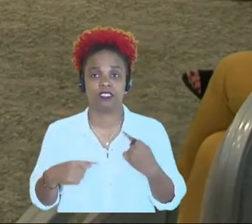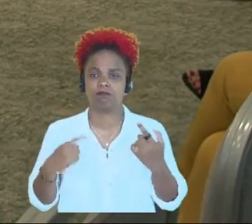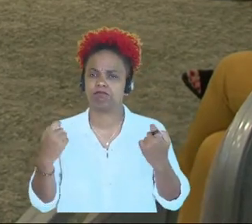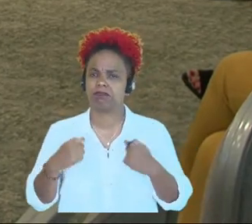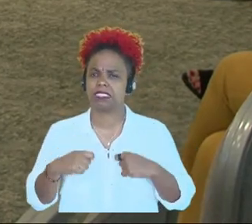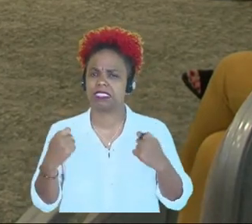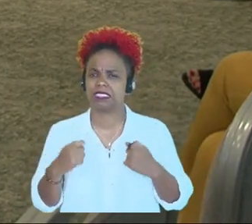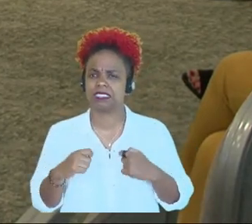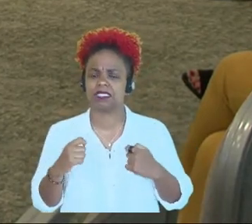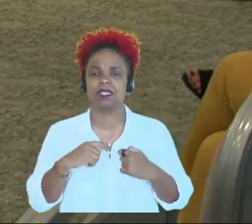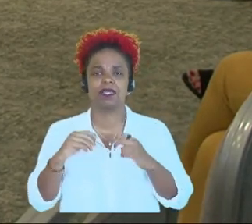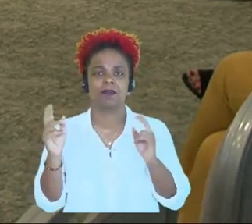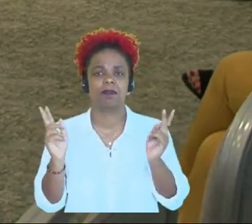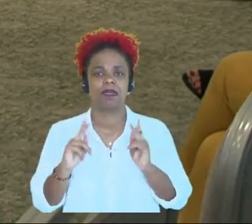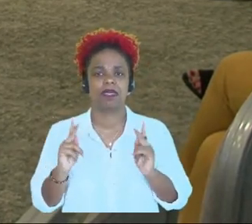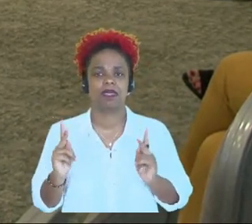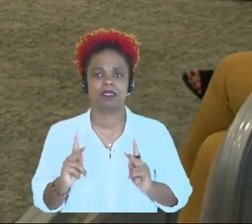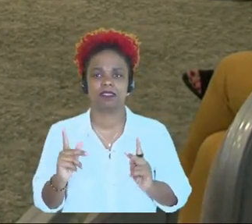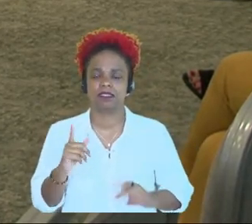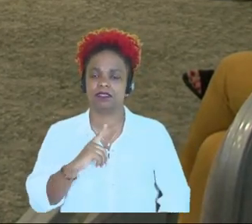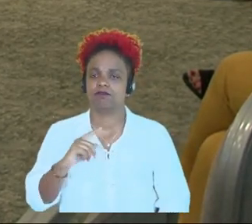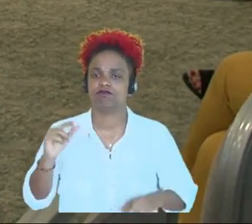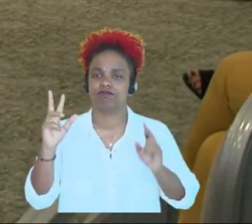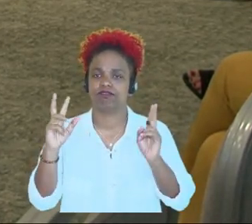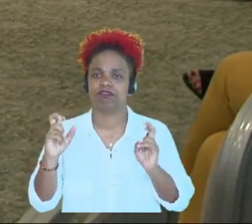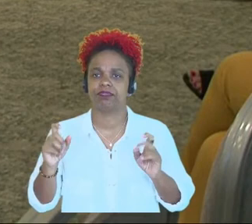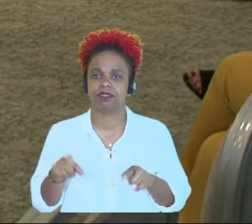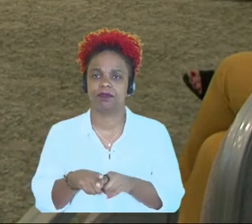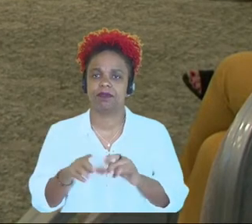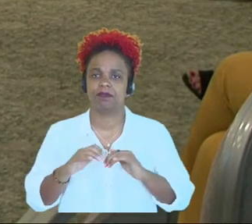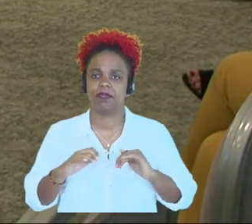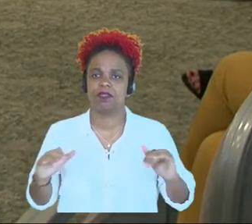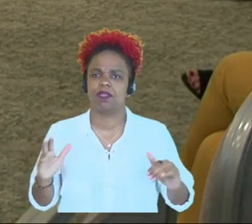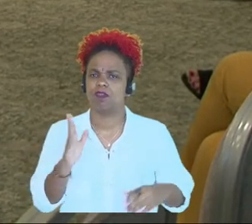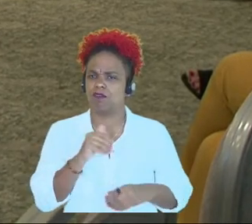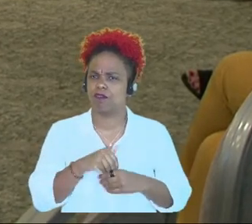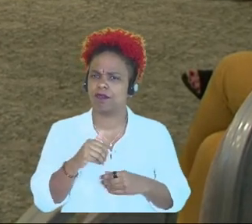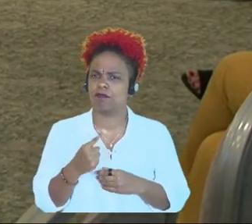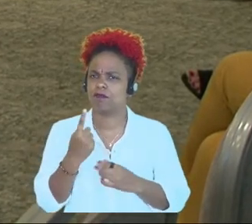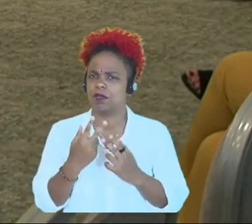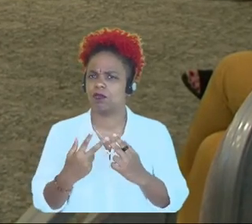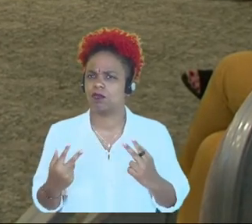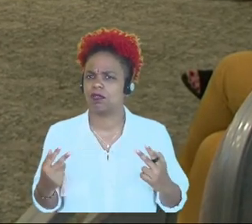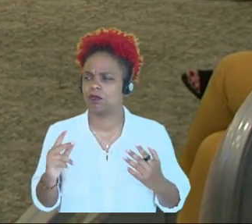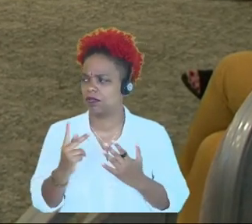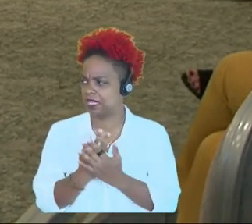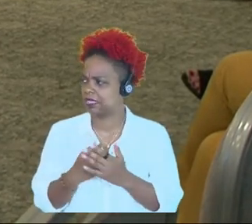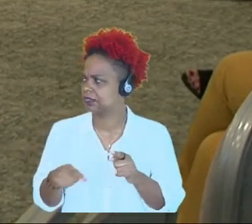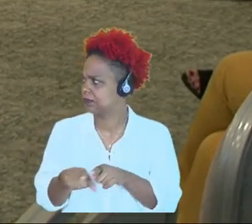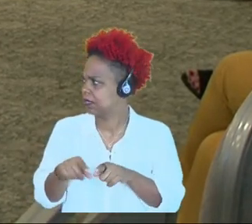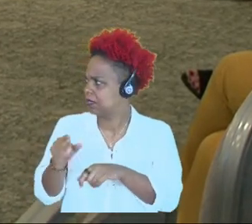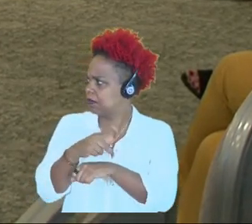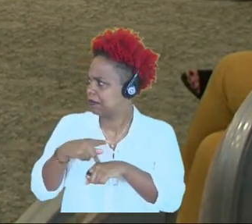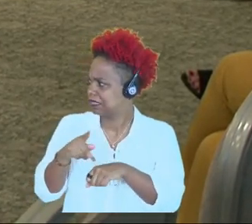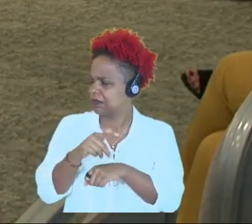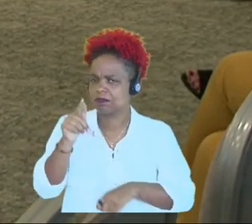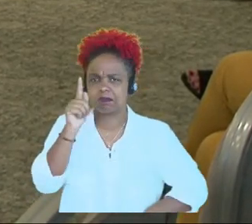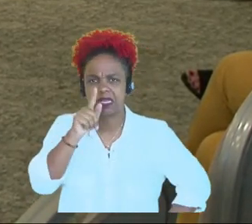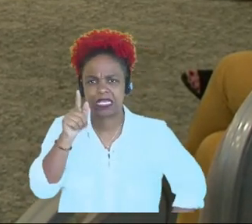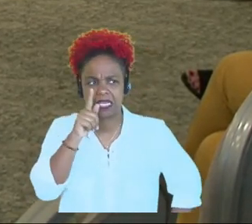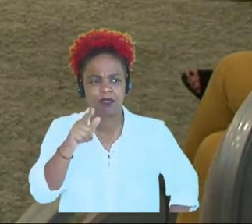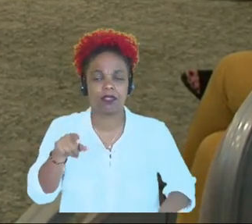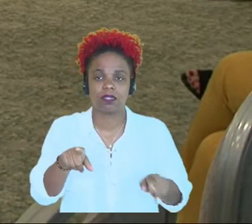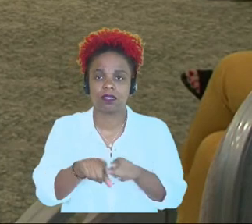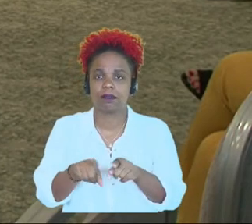precisam para a pacificação e do assunto da fragmentação do voto, porque isso é uma coisa que também acontece em muitos países latino-americanos, incluindo o